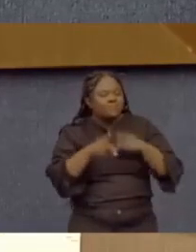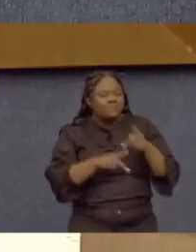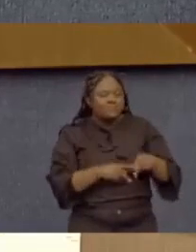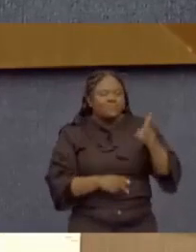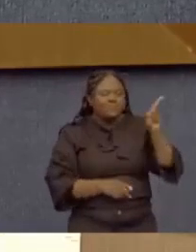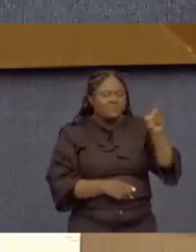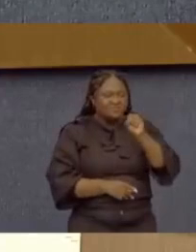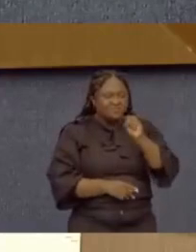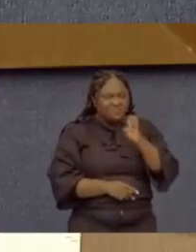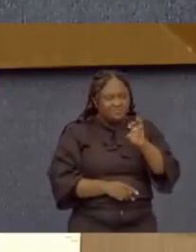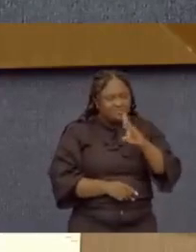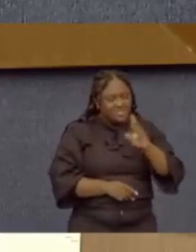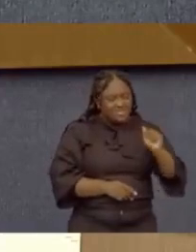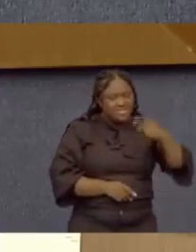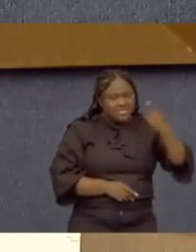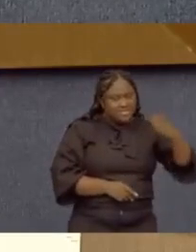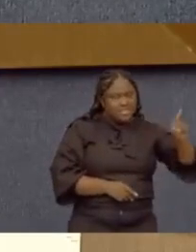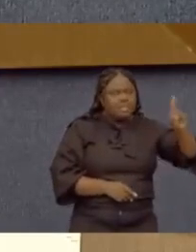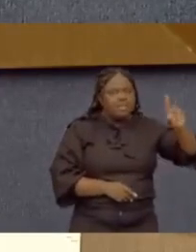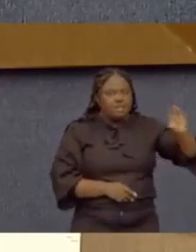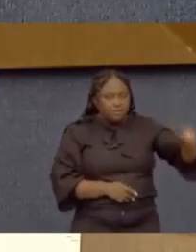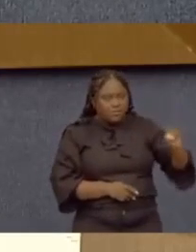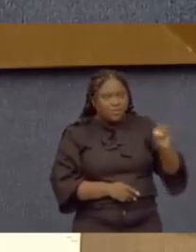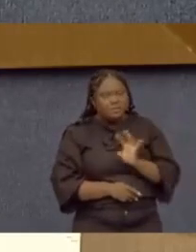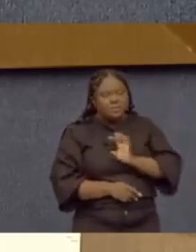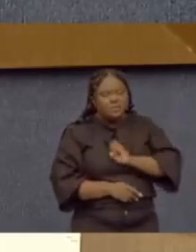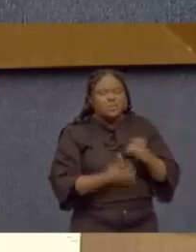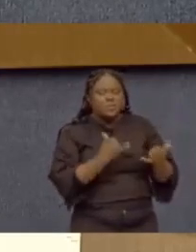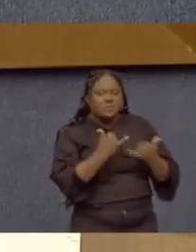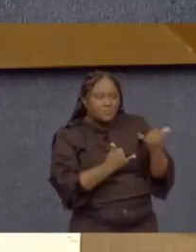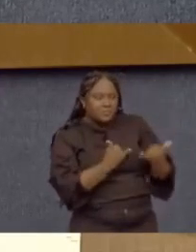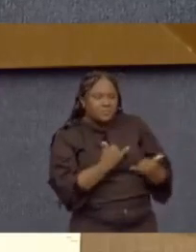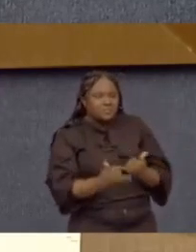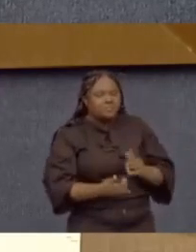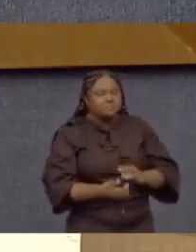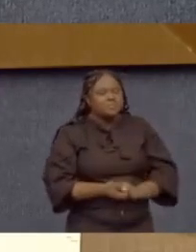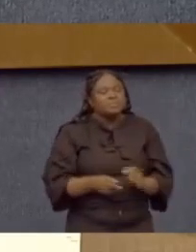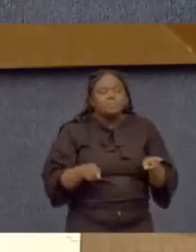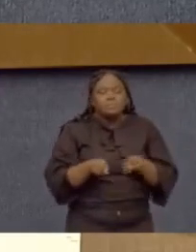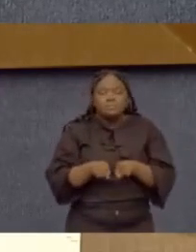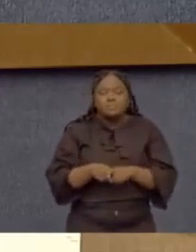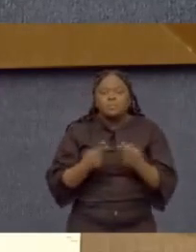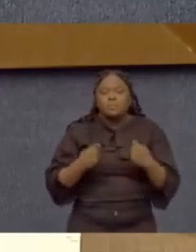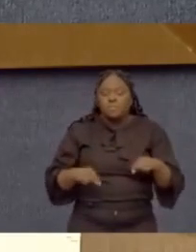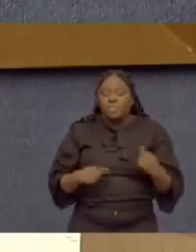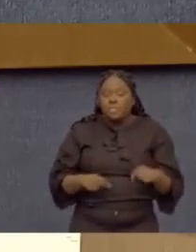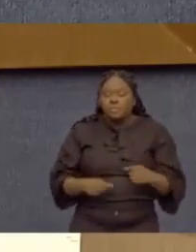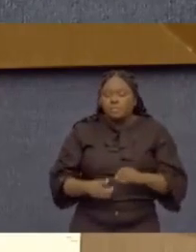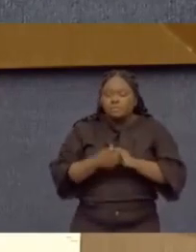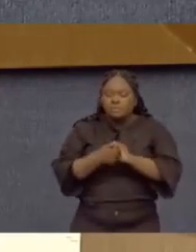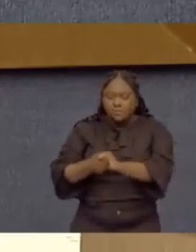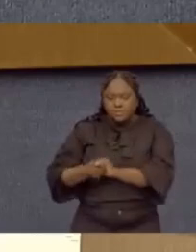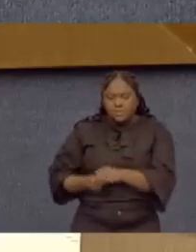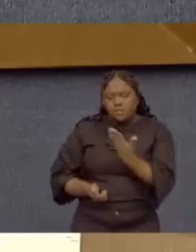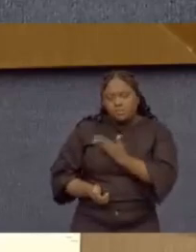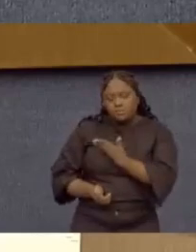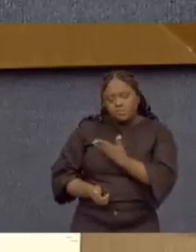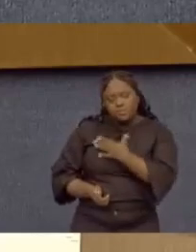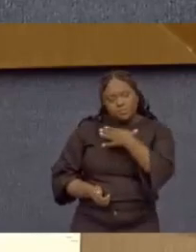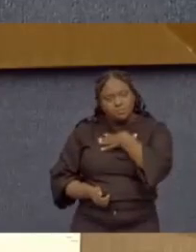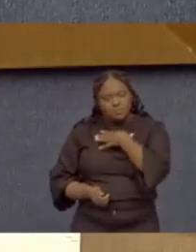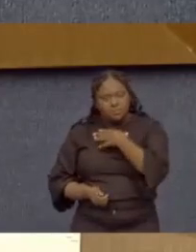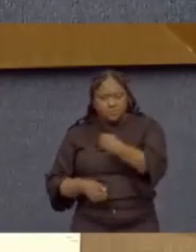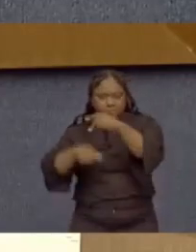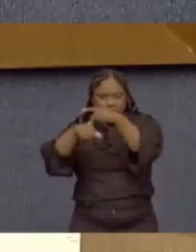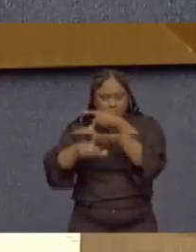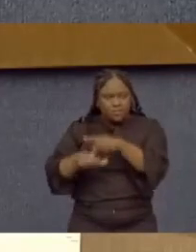eu gosto de brincar com o meu povo. Eu não posso deixar de saudar também os meus amados filhos paroquianos, que aqui se fazem presente